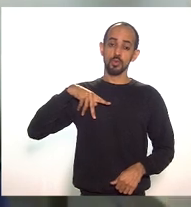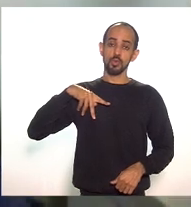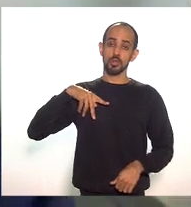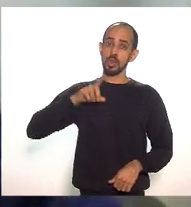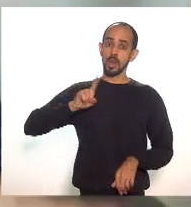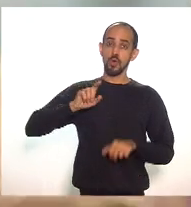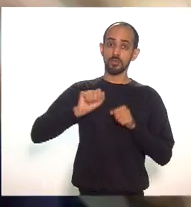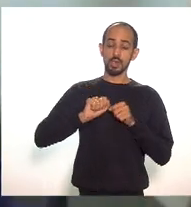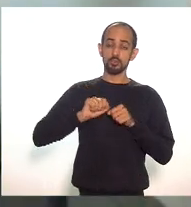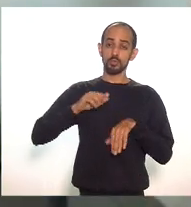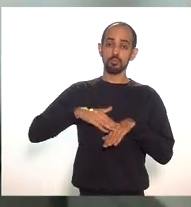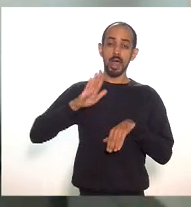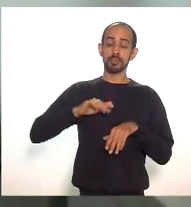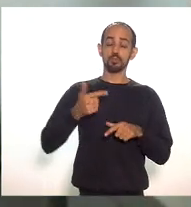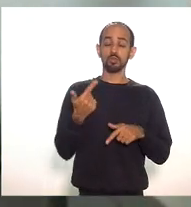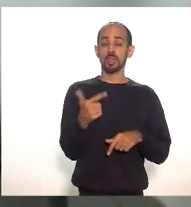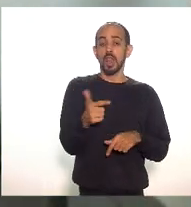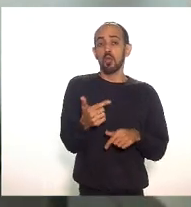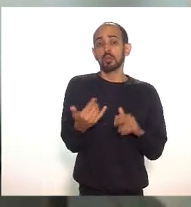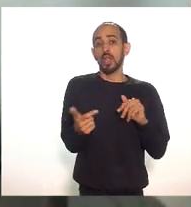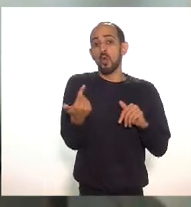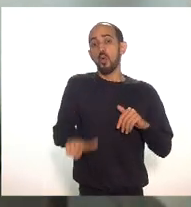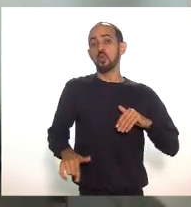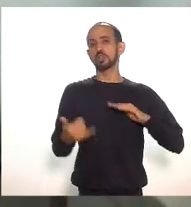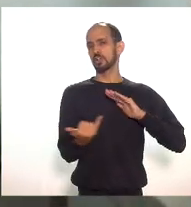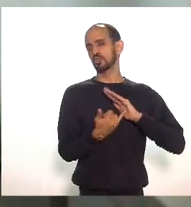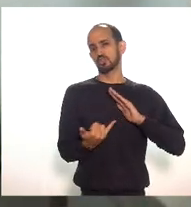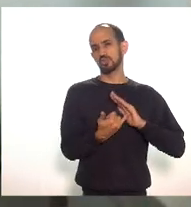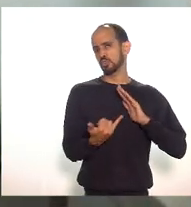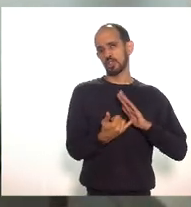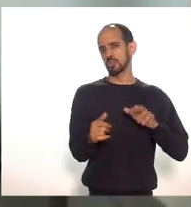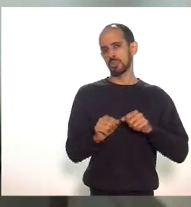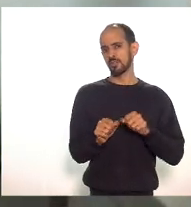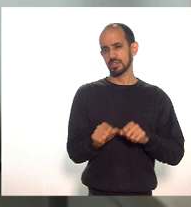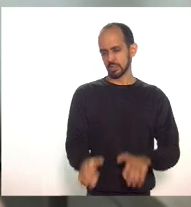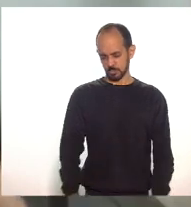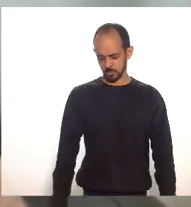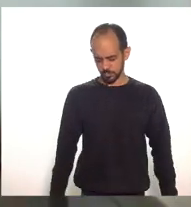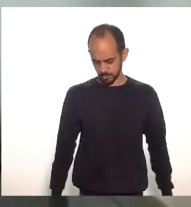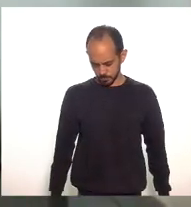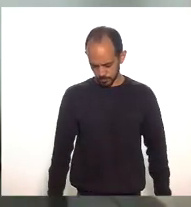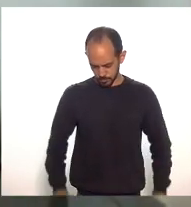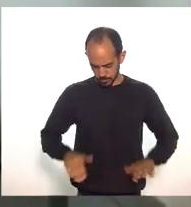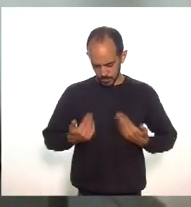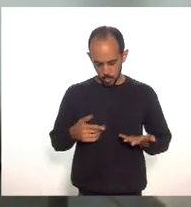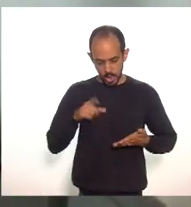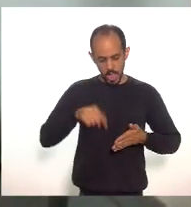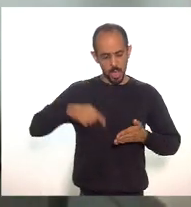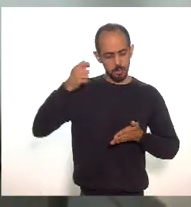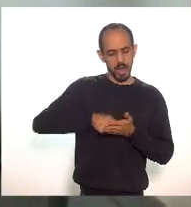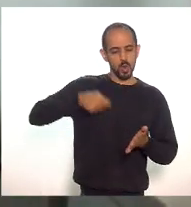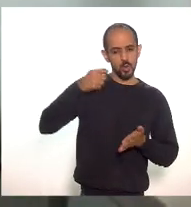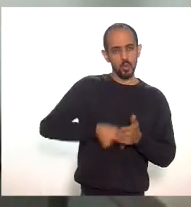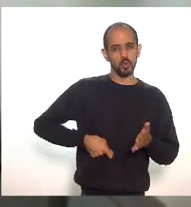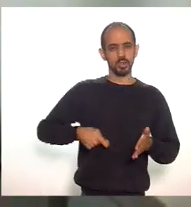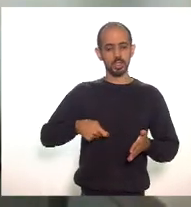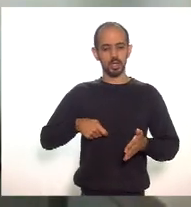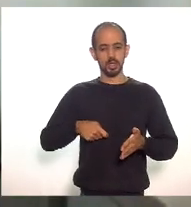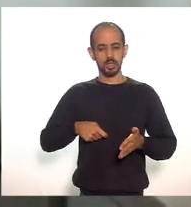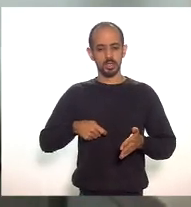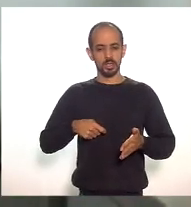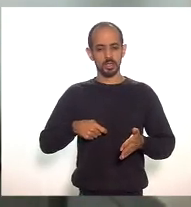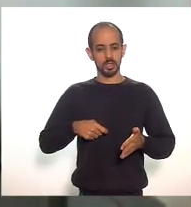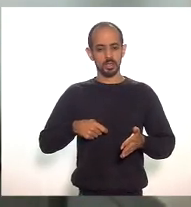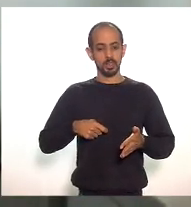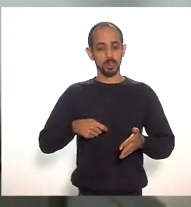porque não tem mais nenhuma instituição e essa é uma luta e que